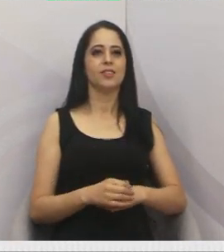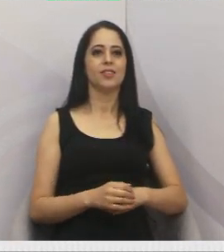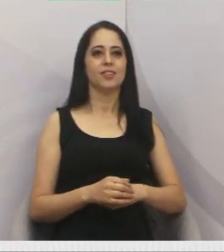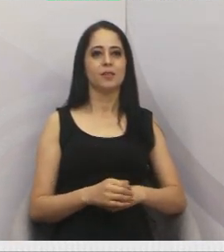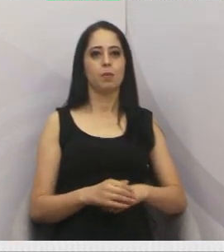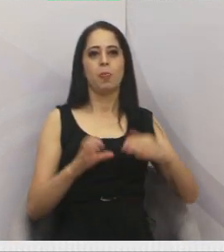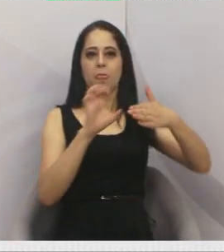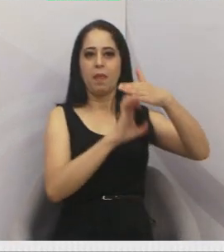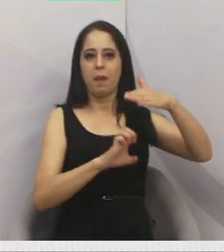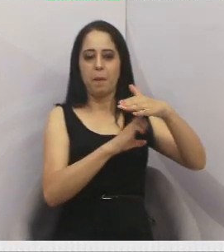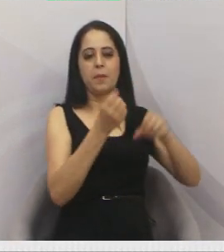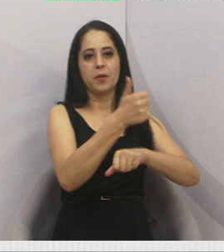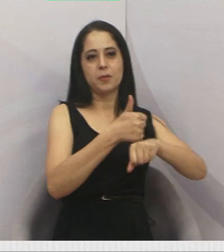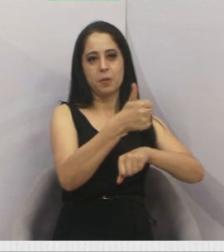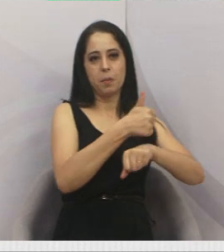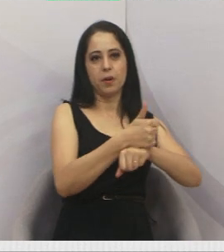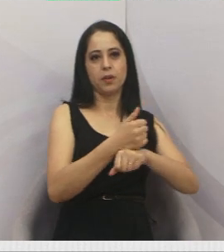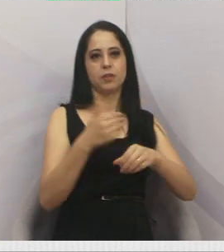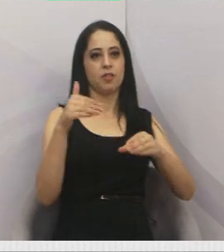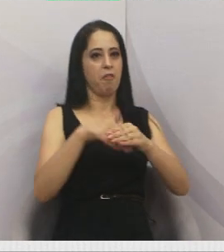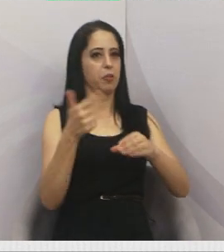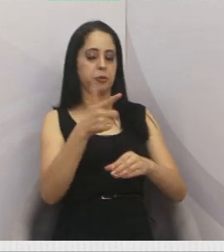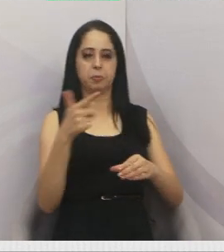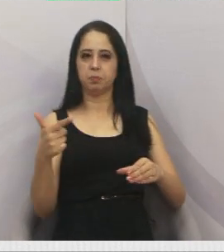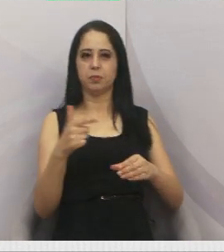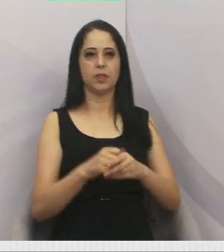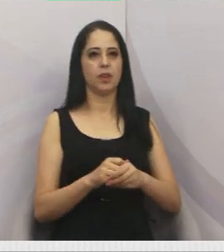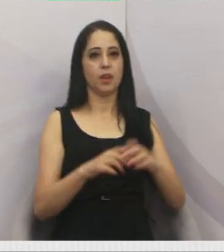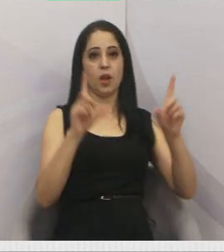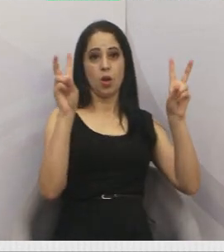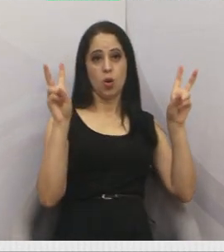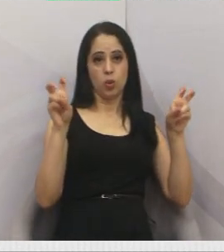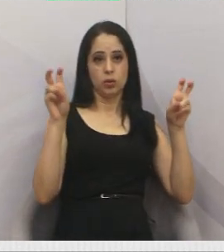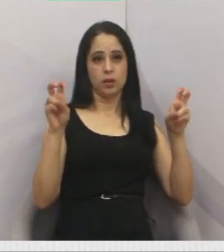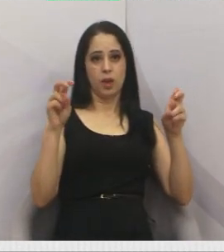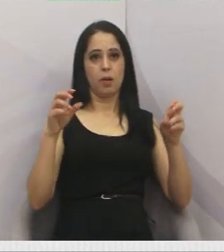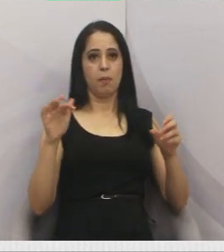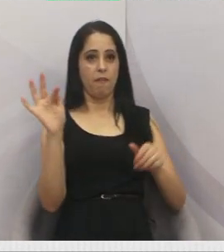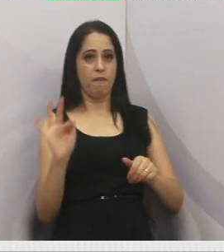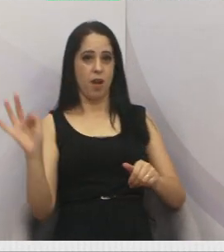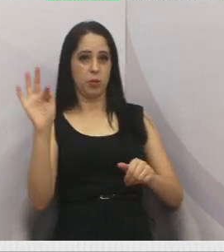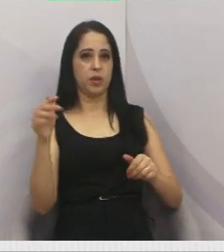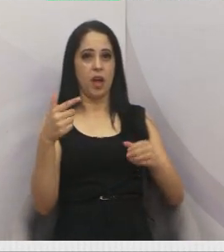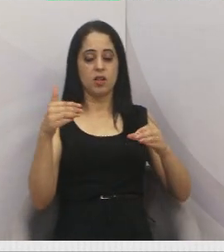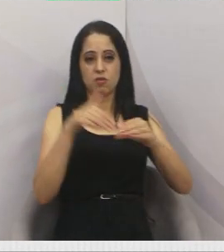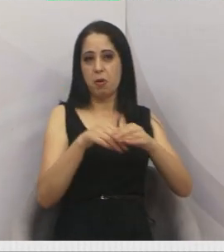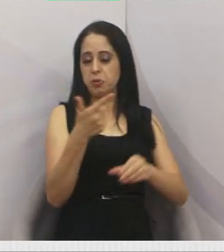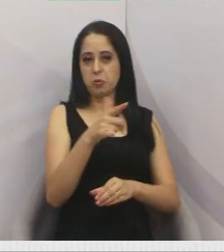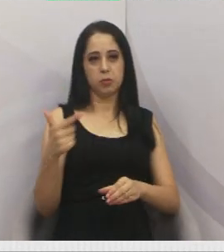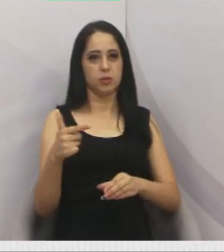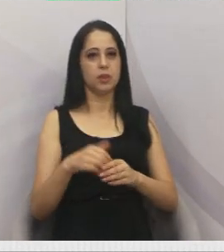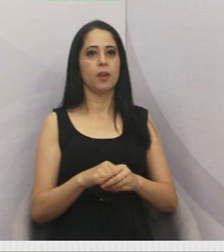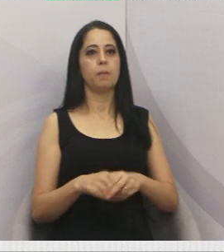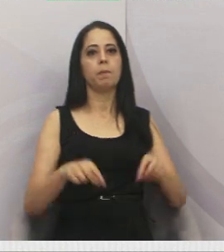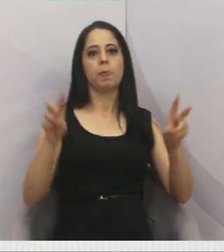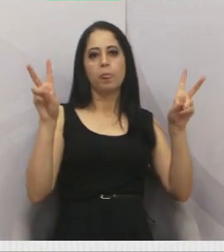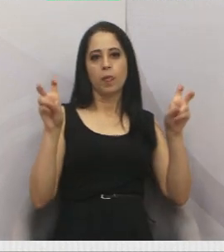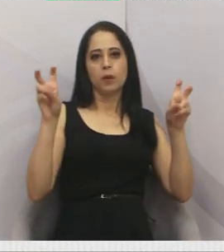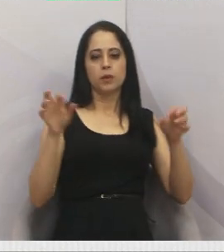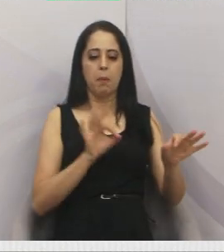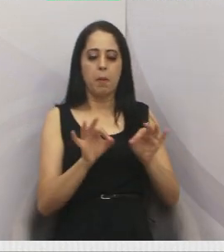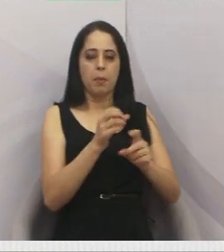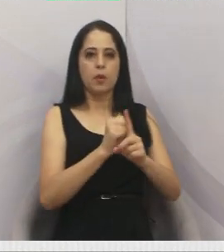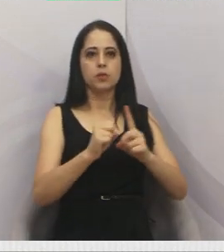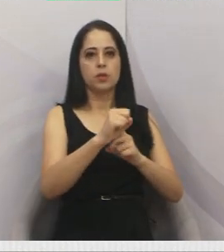Segmento Empresas e Entidades Profissionais, voto em branco. Segmento Entidades Acadêmicas, voto em branco. Segmento Organização da